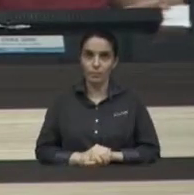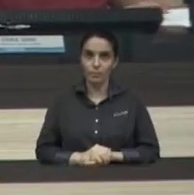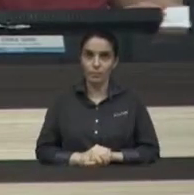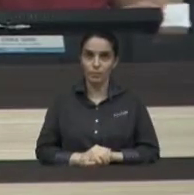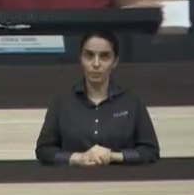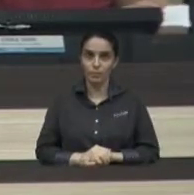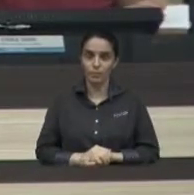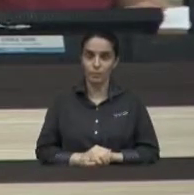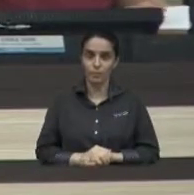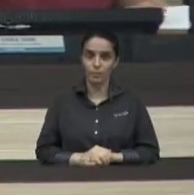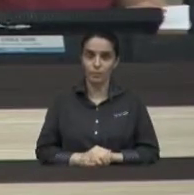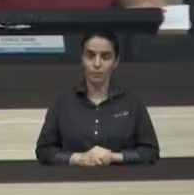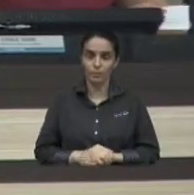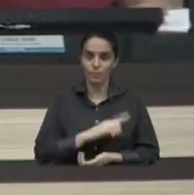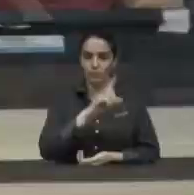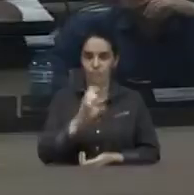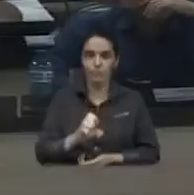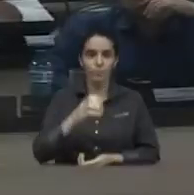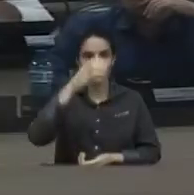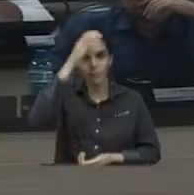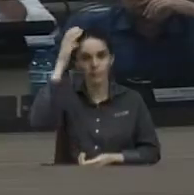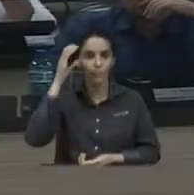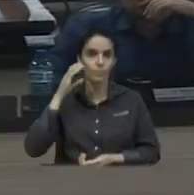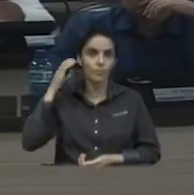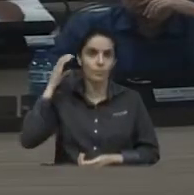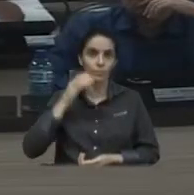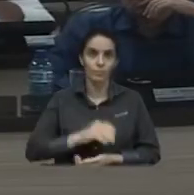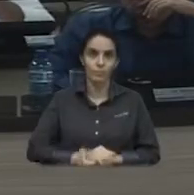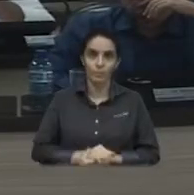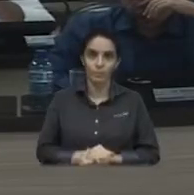E eu começo com a vereadora Carolina Pontes.